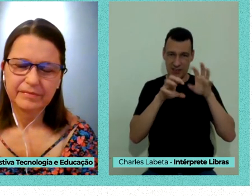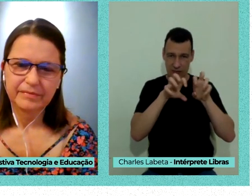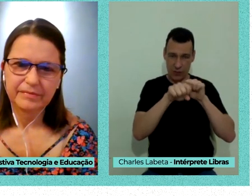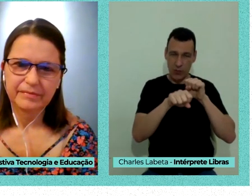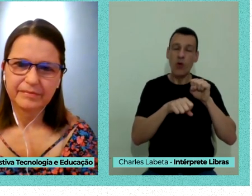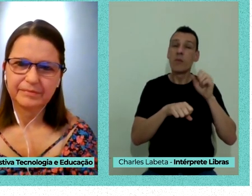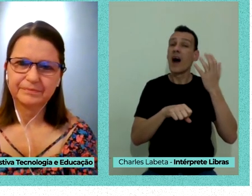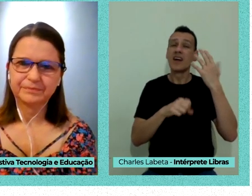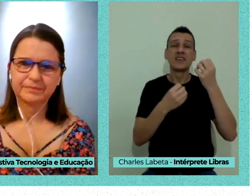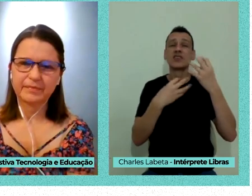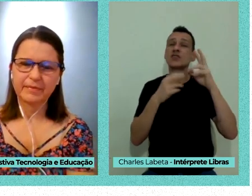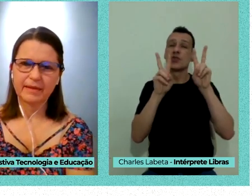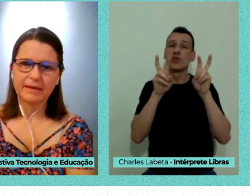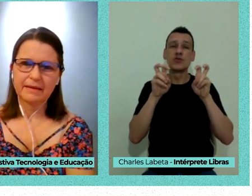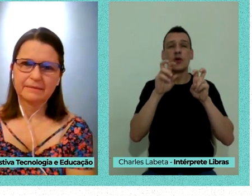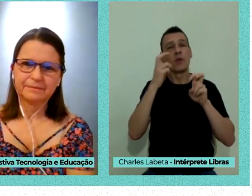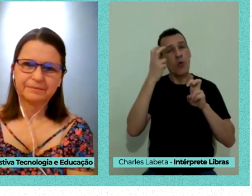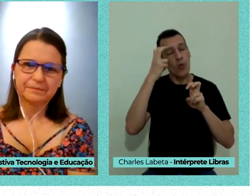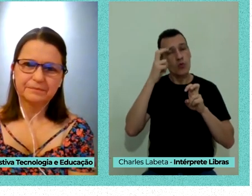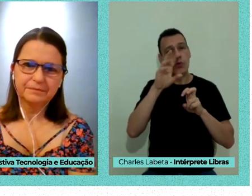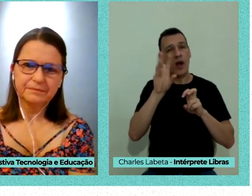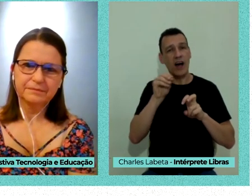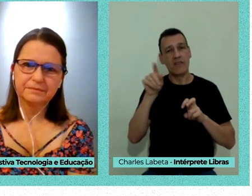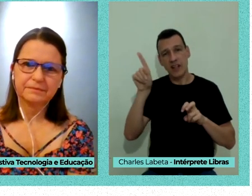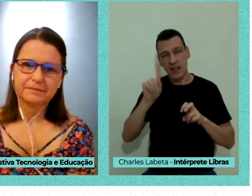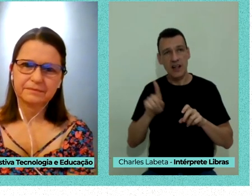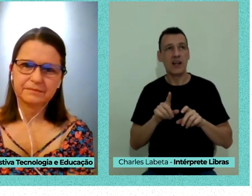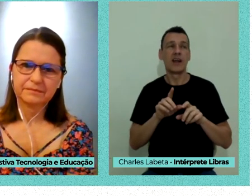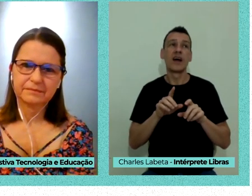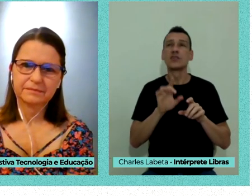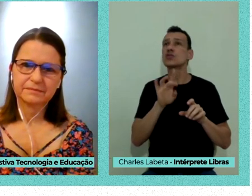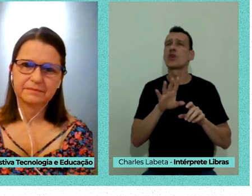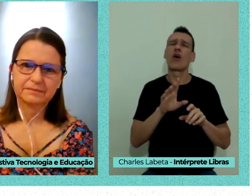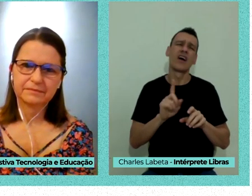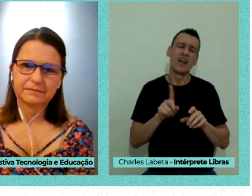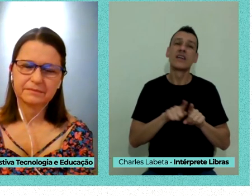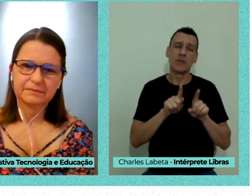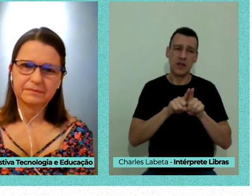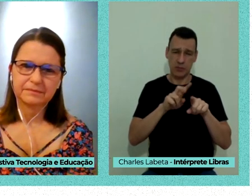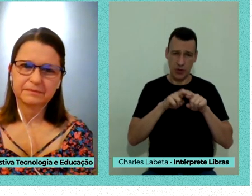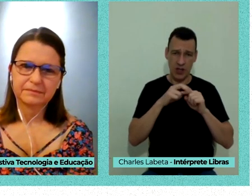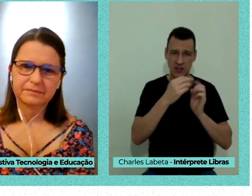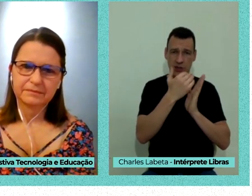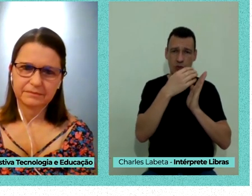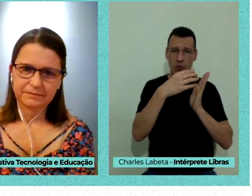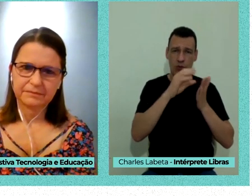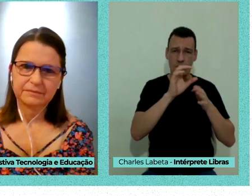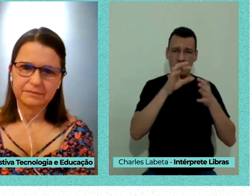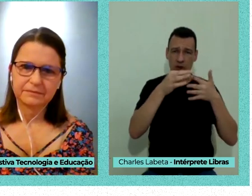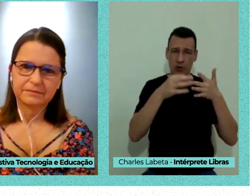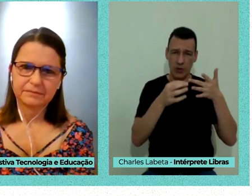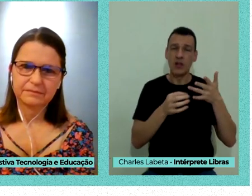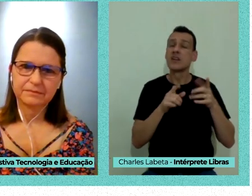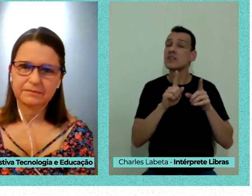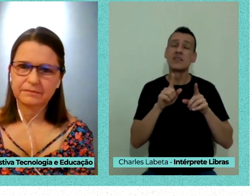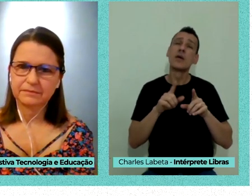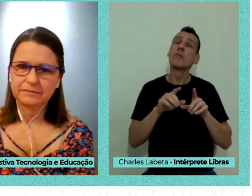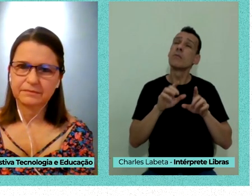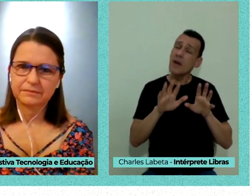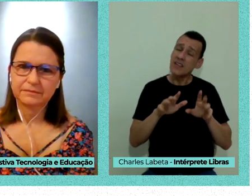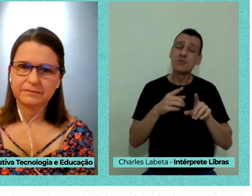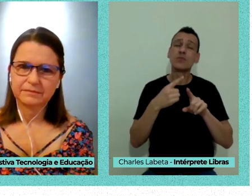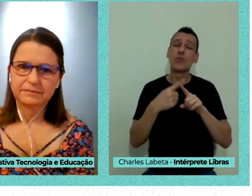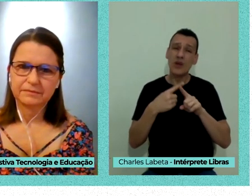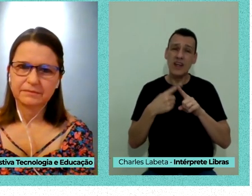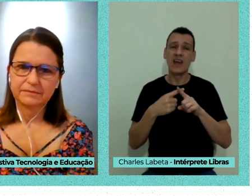só pelos currículos, mas também pelo campo e o espaço hostil que elas são colocadas, que muitas vezes mina